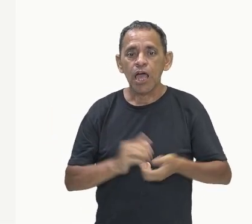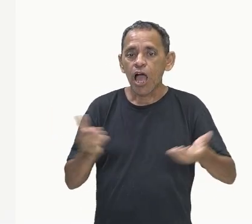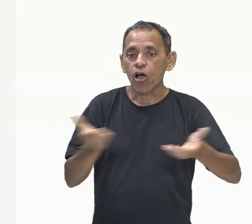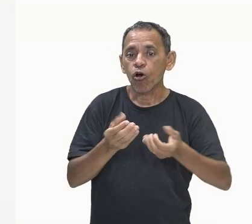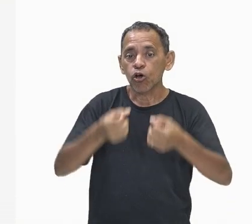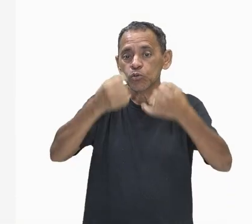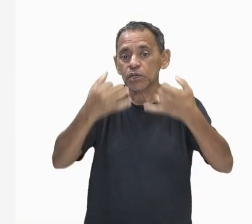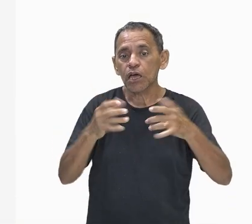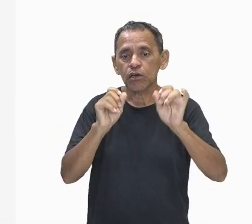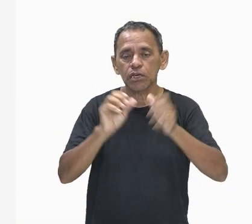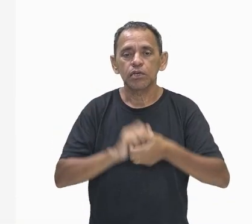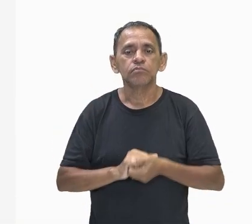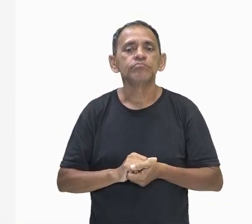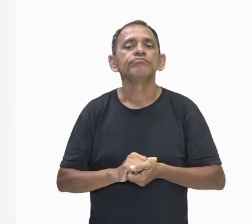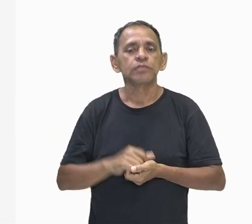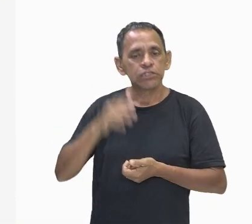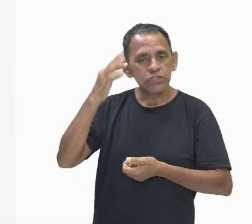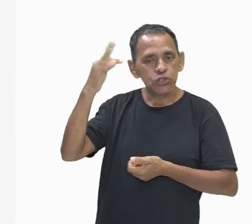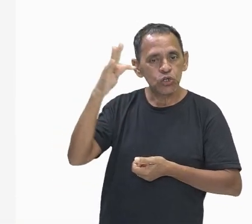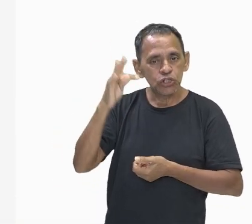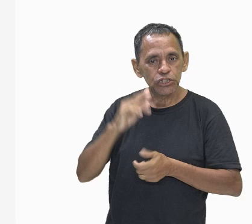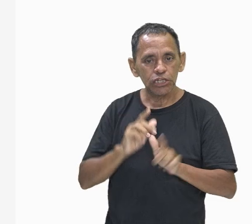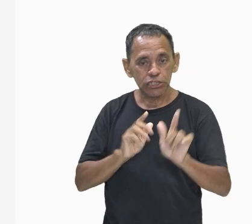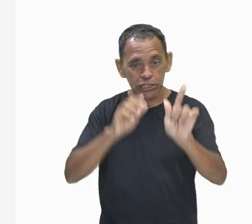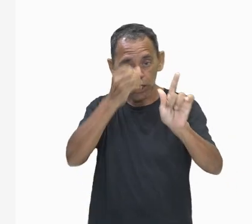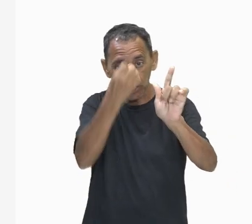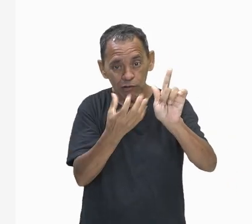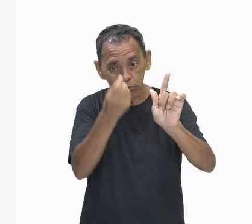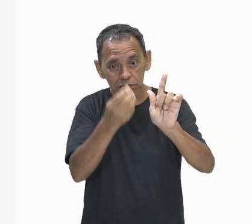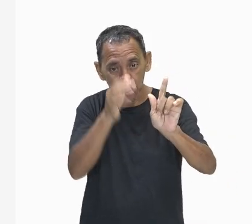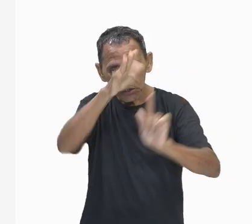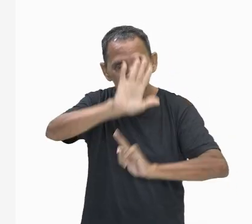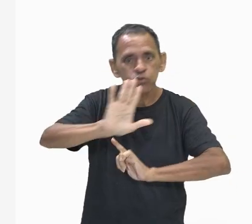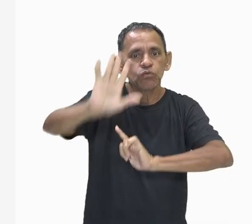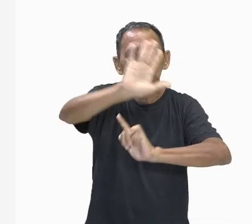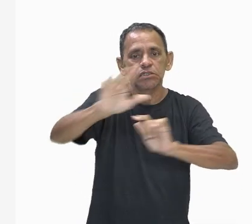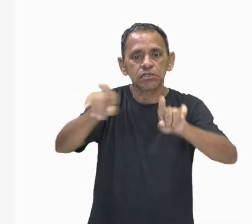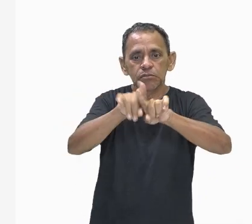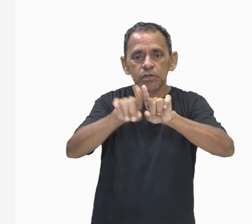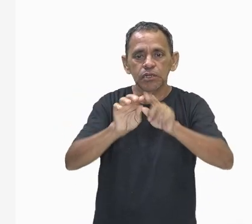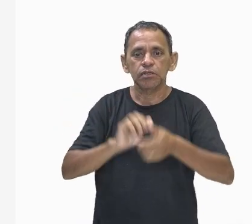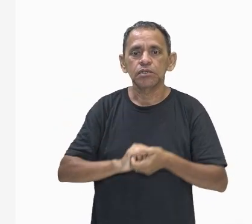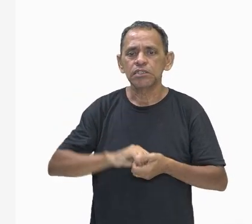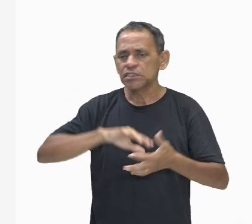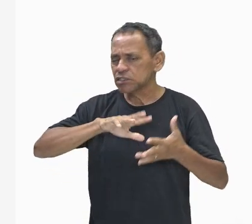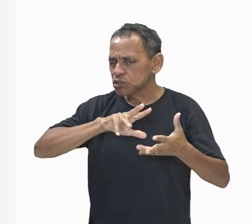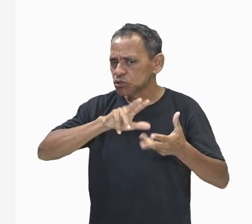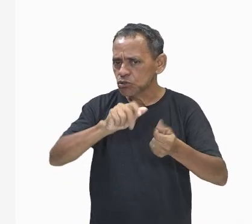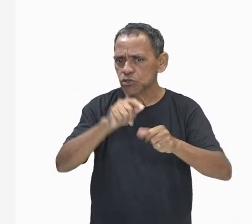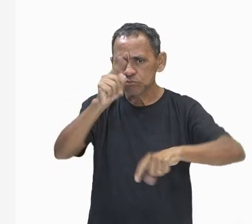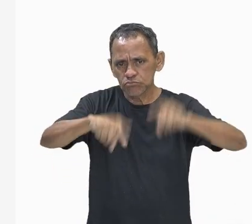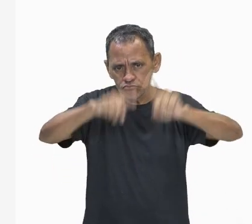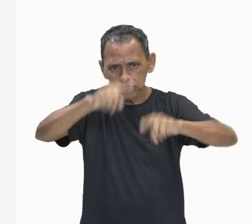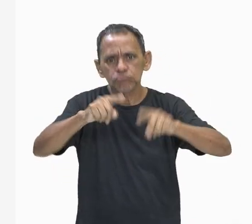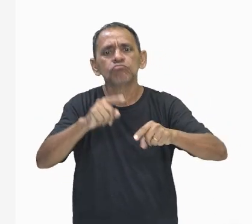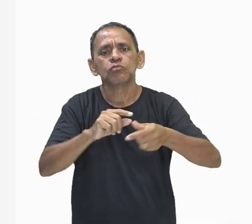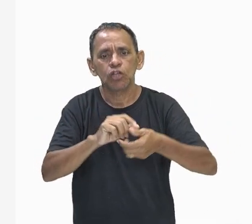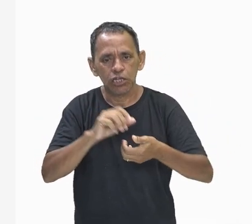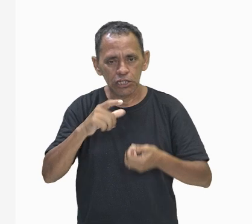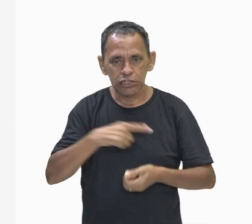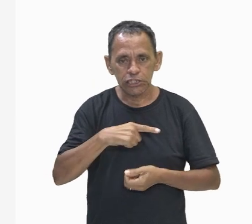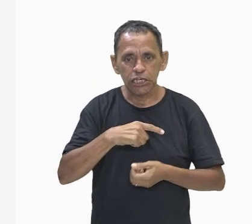lei da gravitação universal. Todos os corpos do universo atraem-se mutuamente com uma